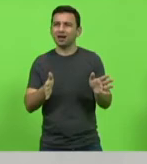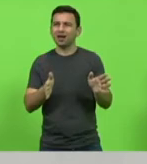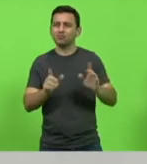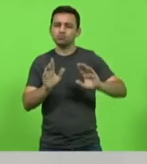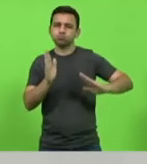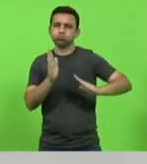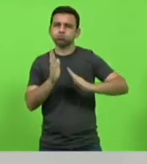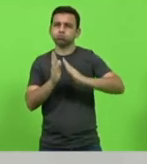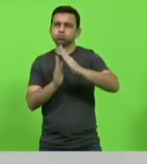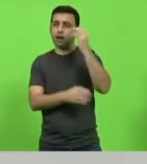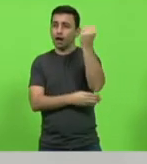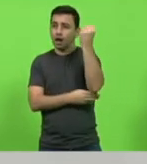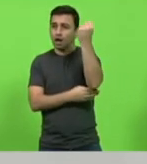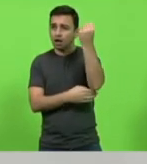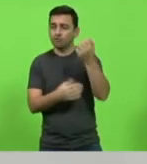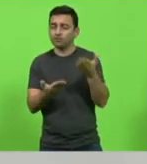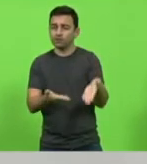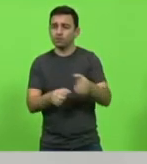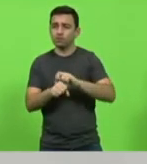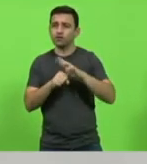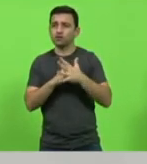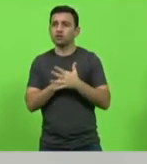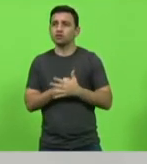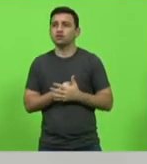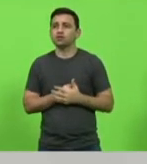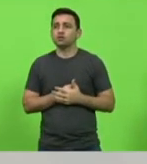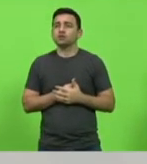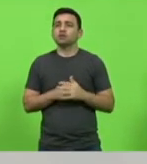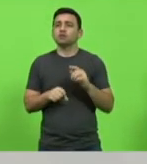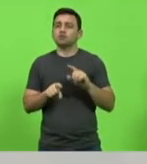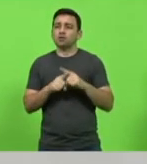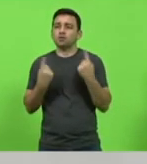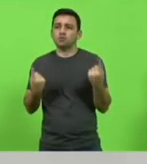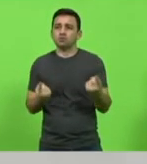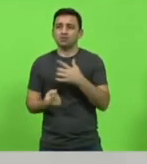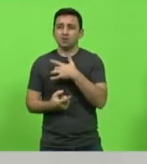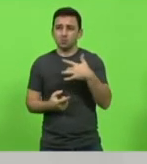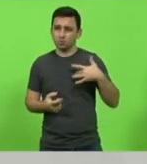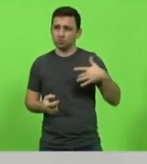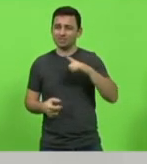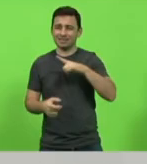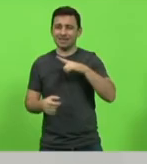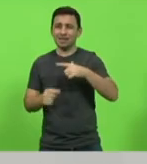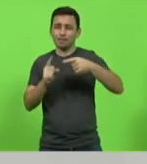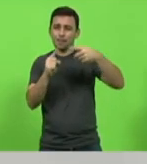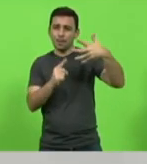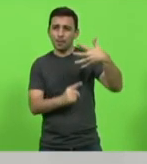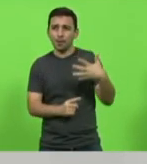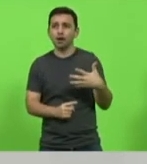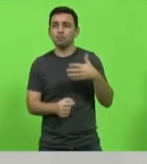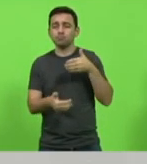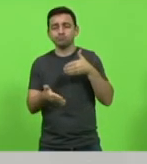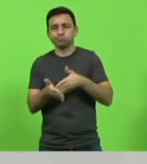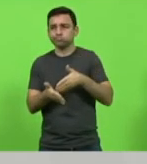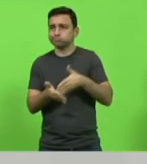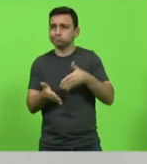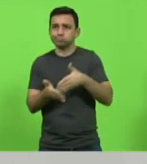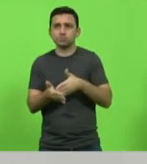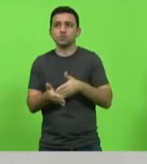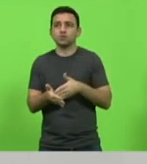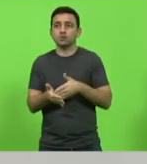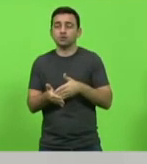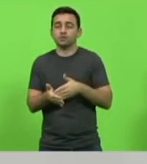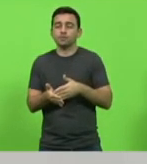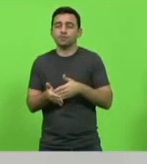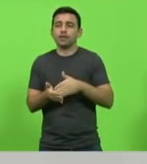segue gravíssimo e a saúde tem muitas pautas representadas segundo o sistema de regulação da Secretaria de